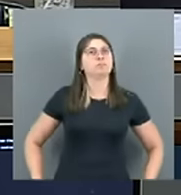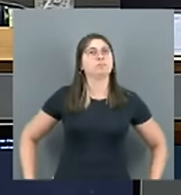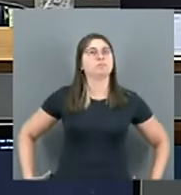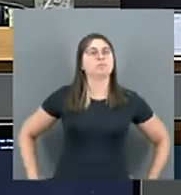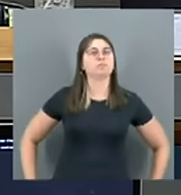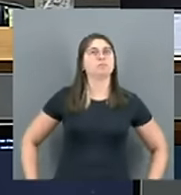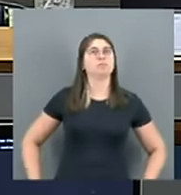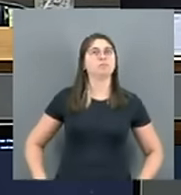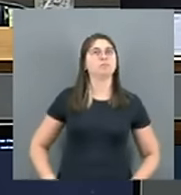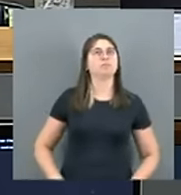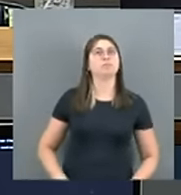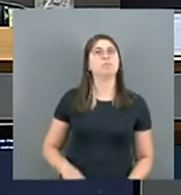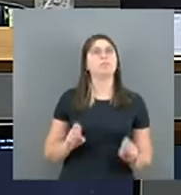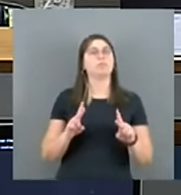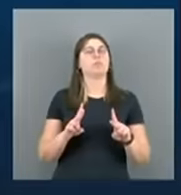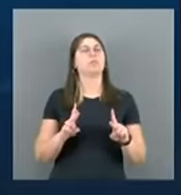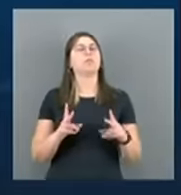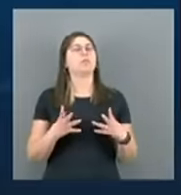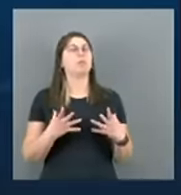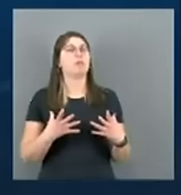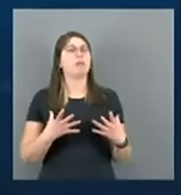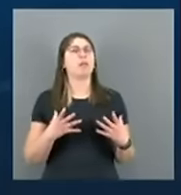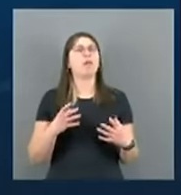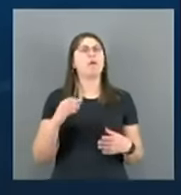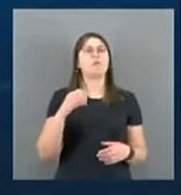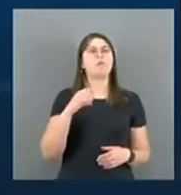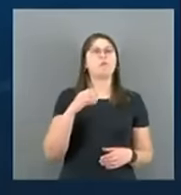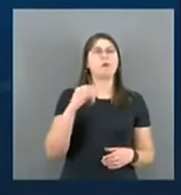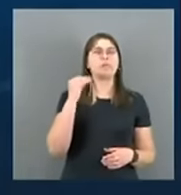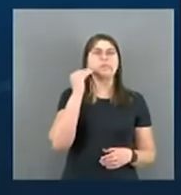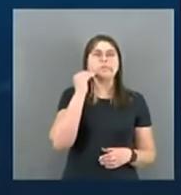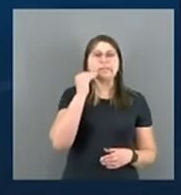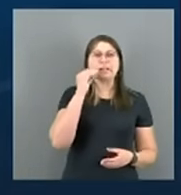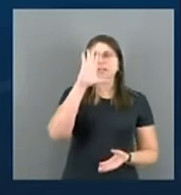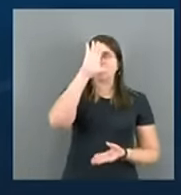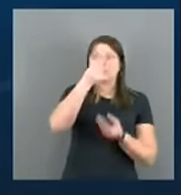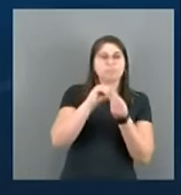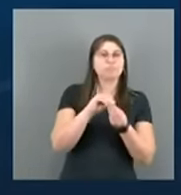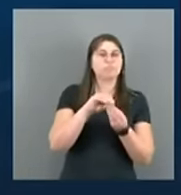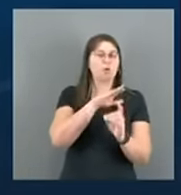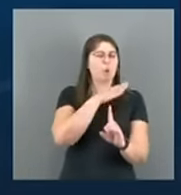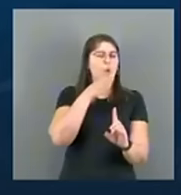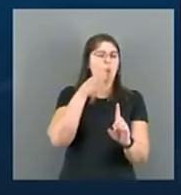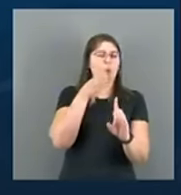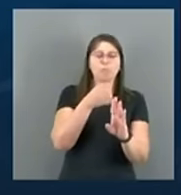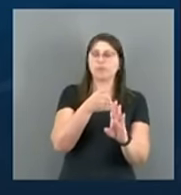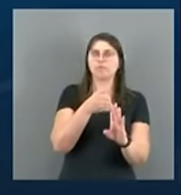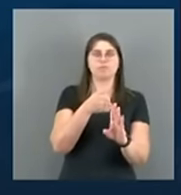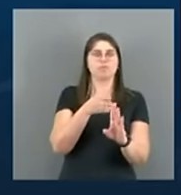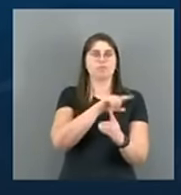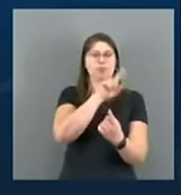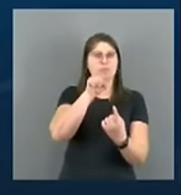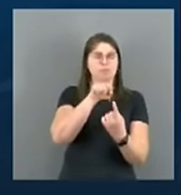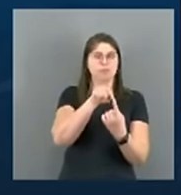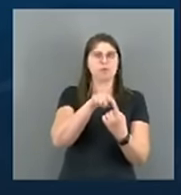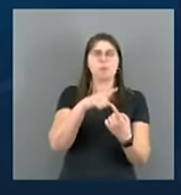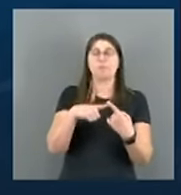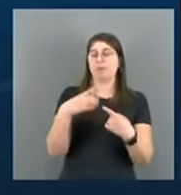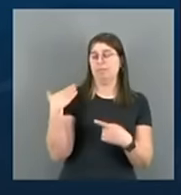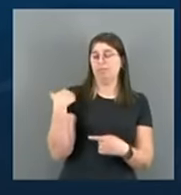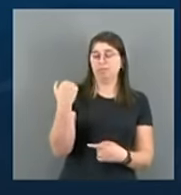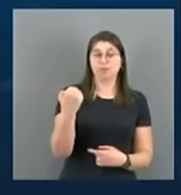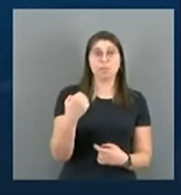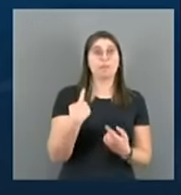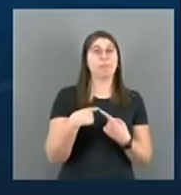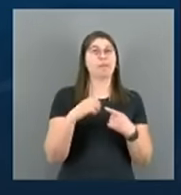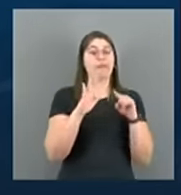Tá bom, vamos lá. Eu quero tentar ser mais breve, objetivo também, né? Porque estou sendo aí convocado. Eu acho que as